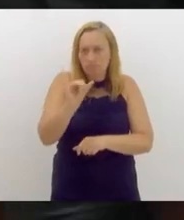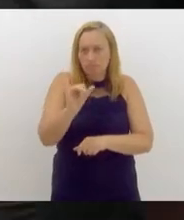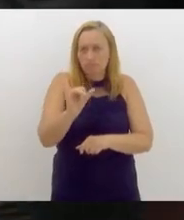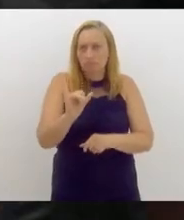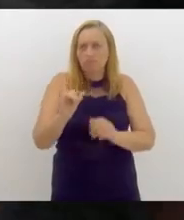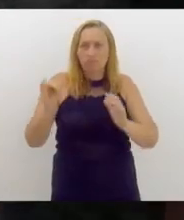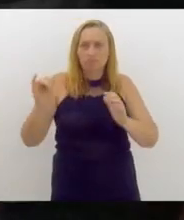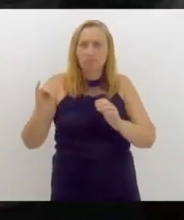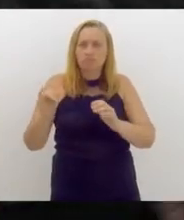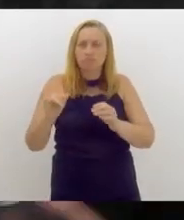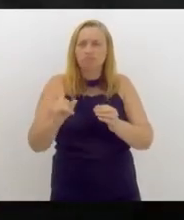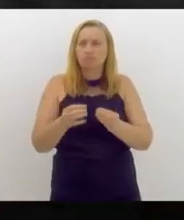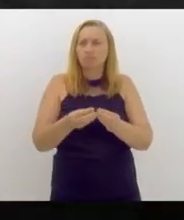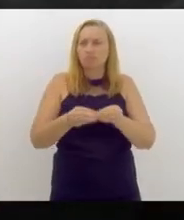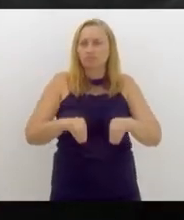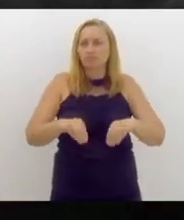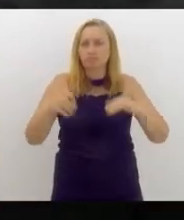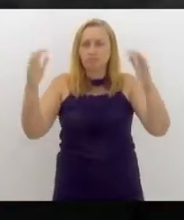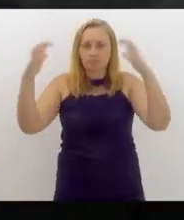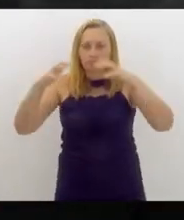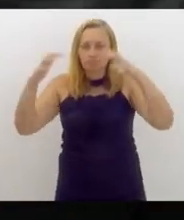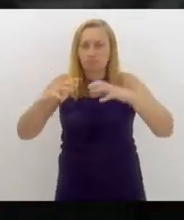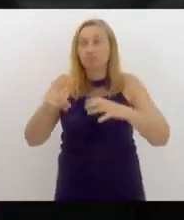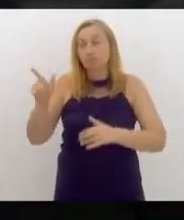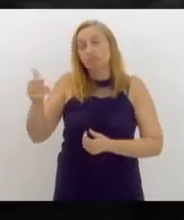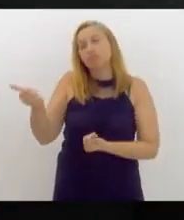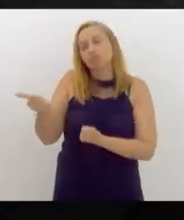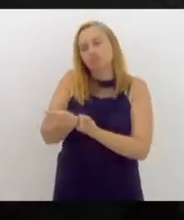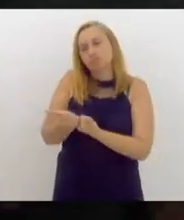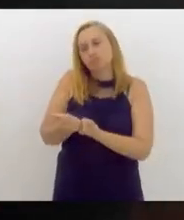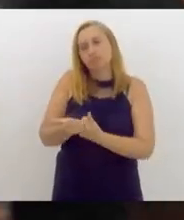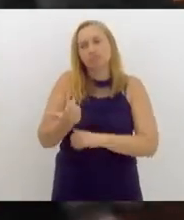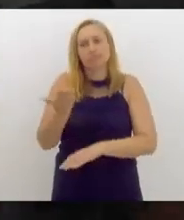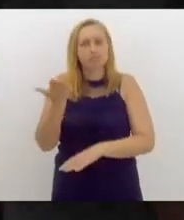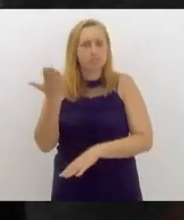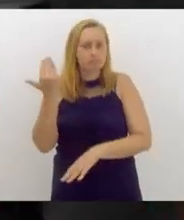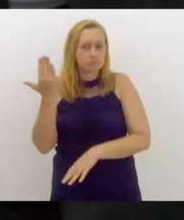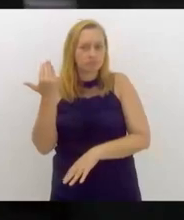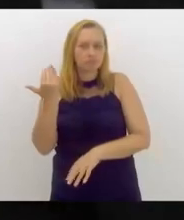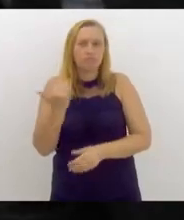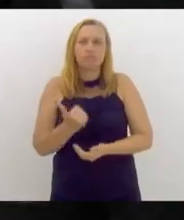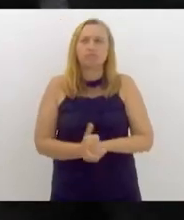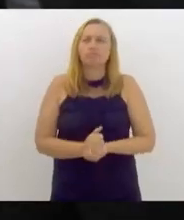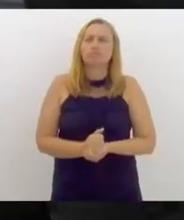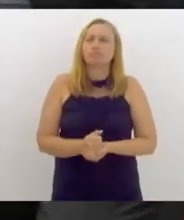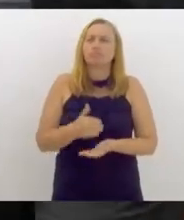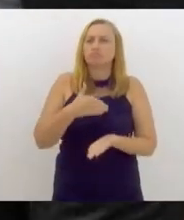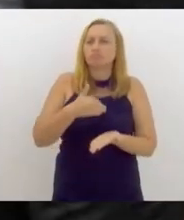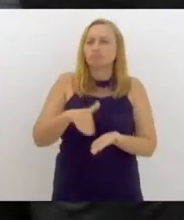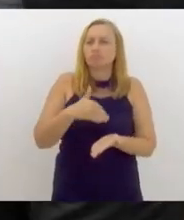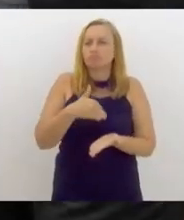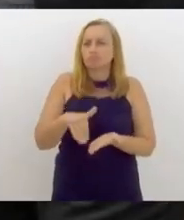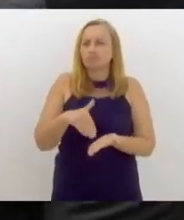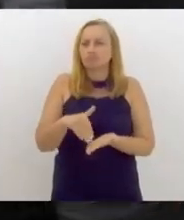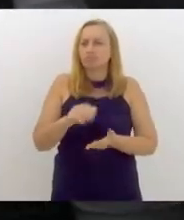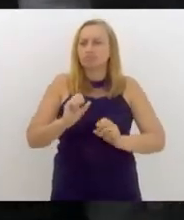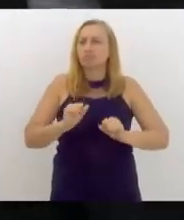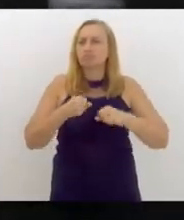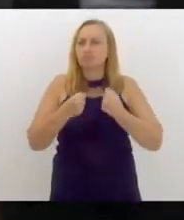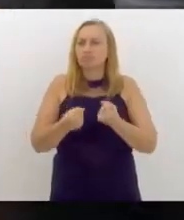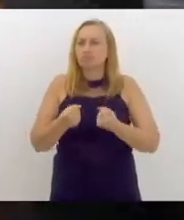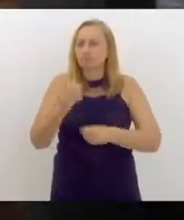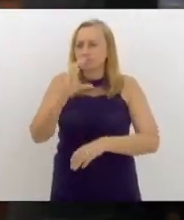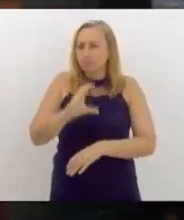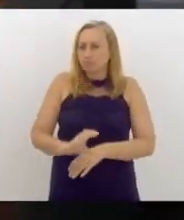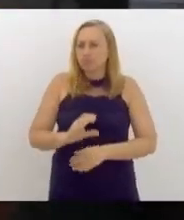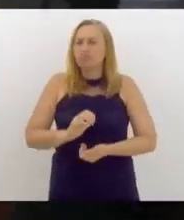calamidades. Ele topou, inclusive, à época, estava presente o atual secretário da Defesa